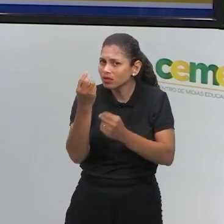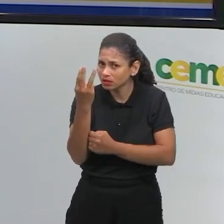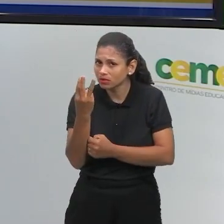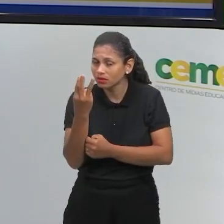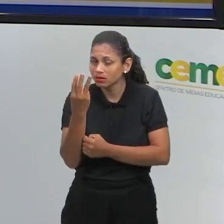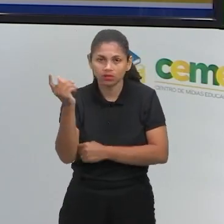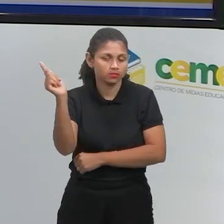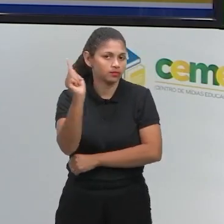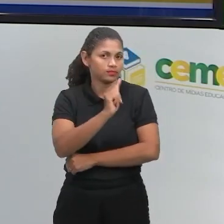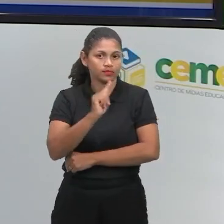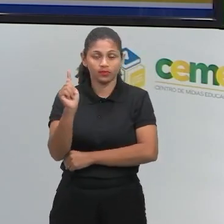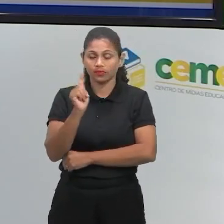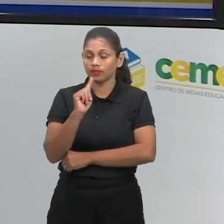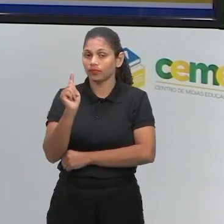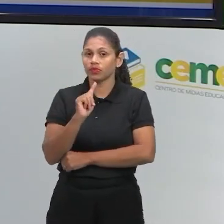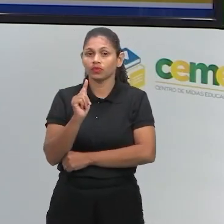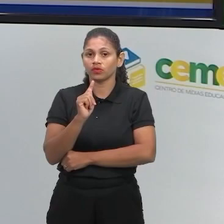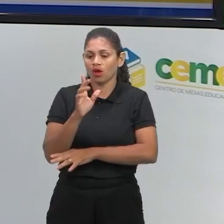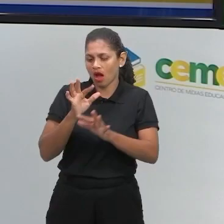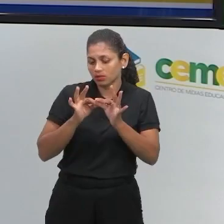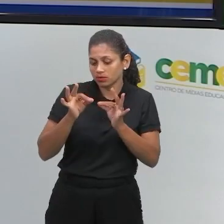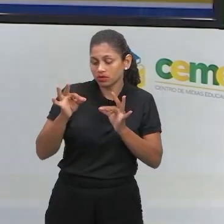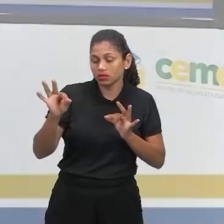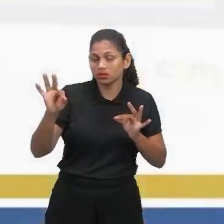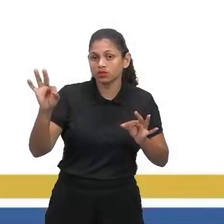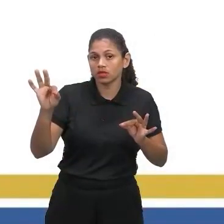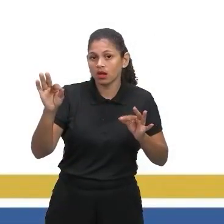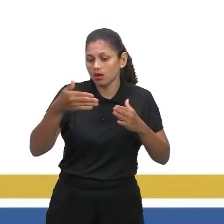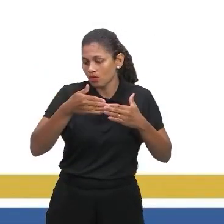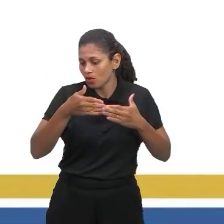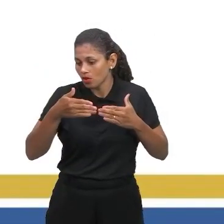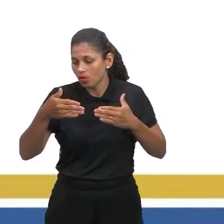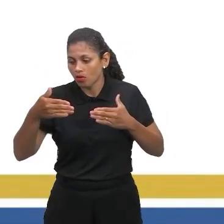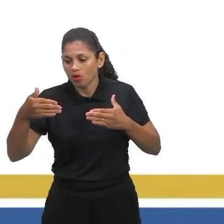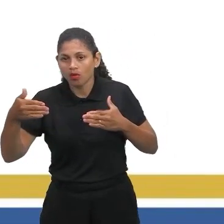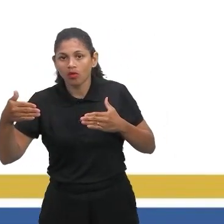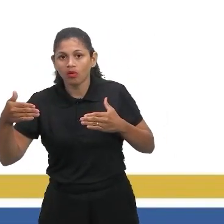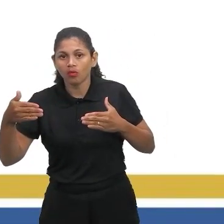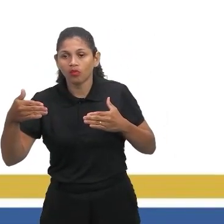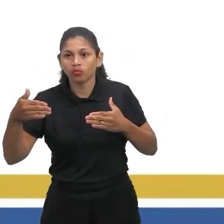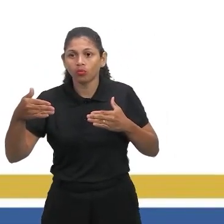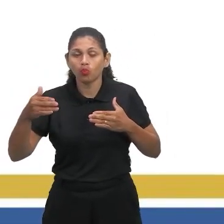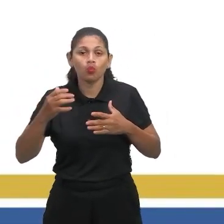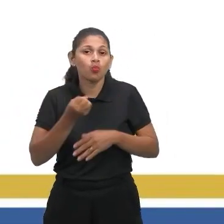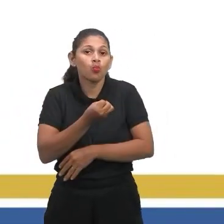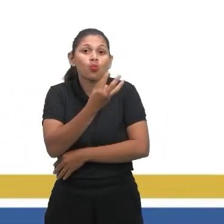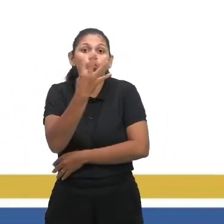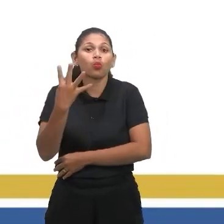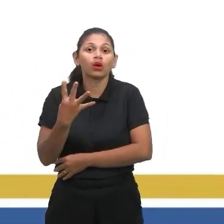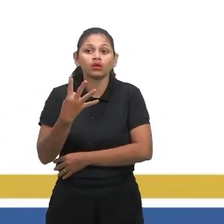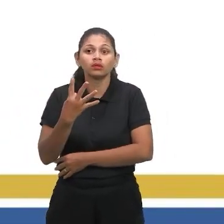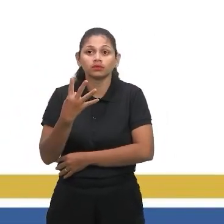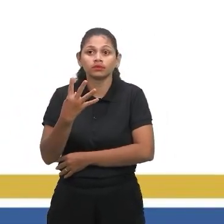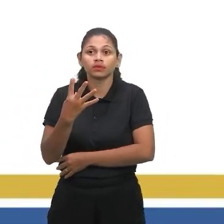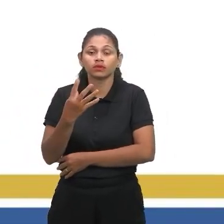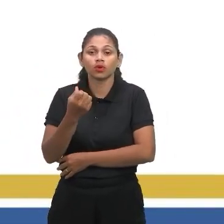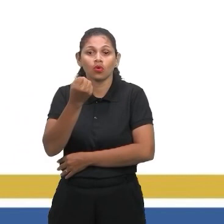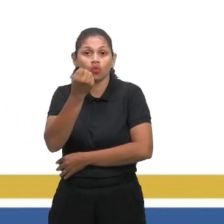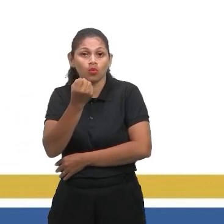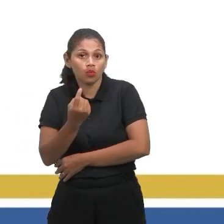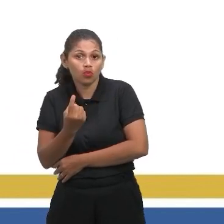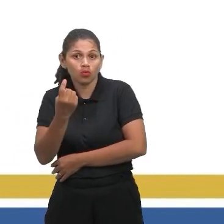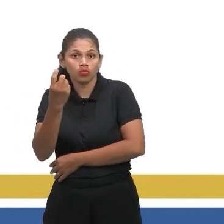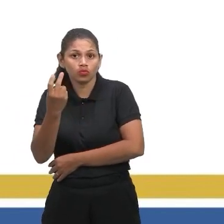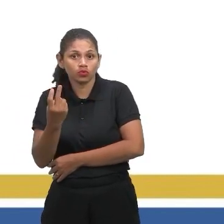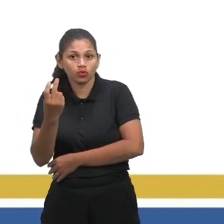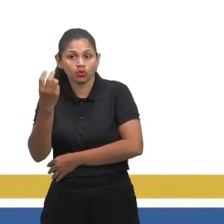que ele está percorrendo. Então, analisando a imagem, se ele saiu do -1 para o 3, quantos pulinhos ele deu aqui? 1, 2, 3, 4.